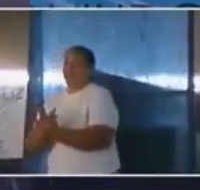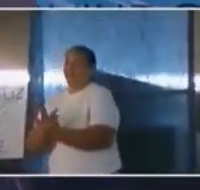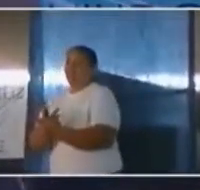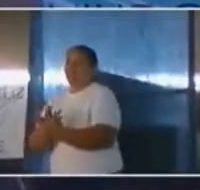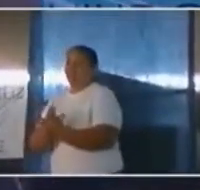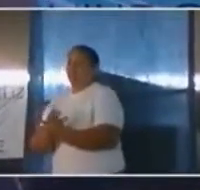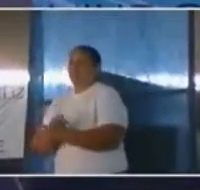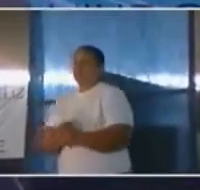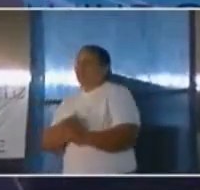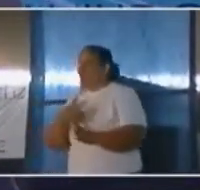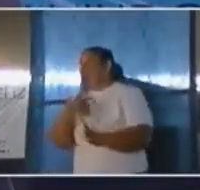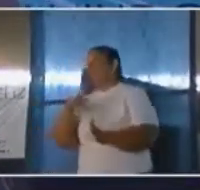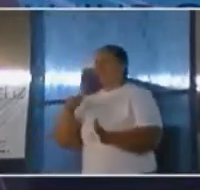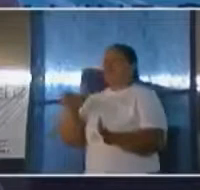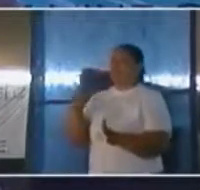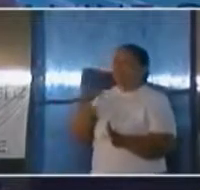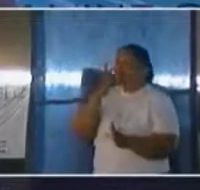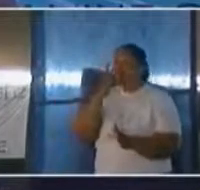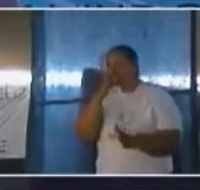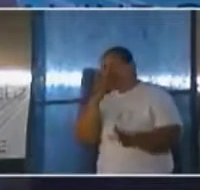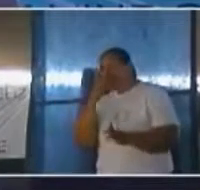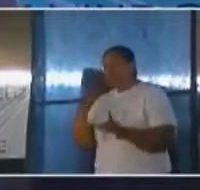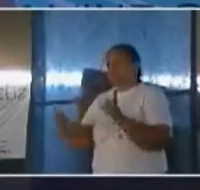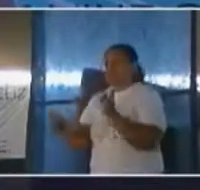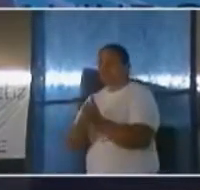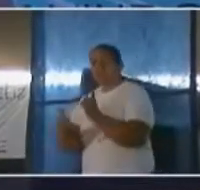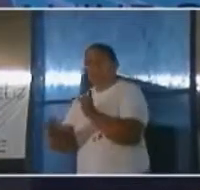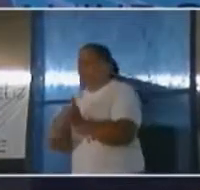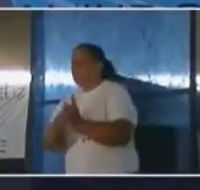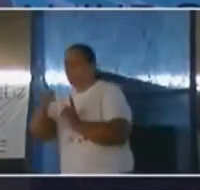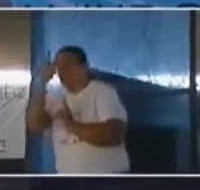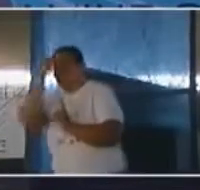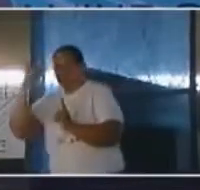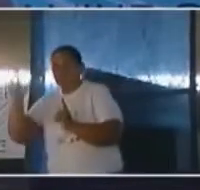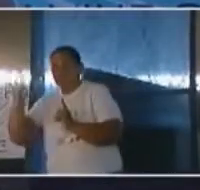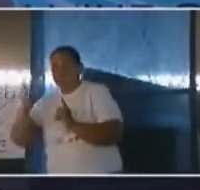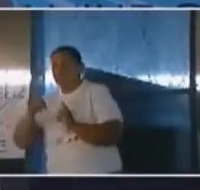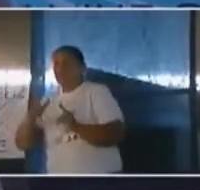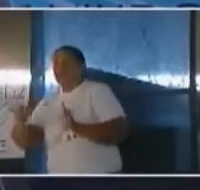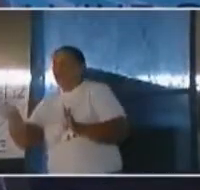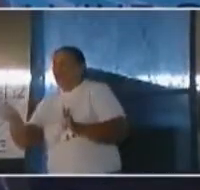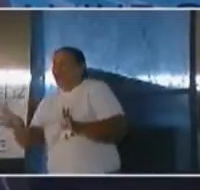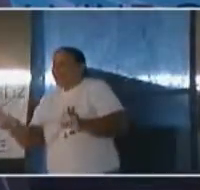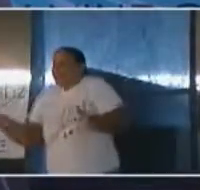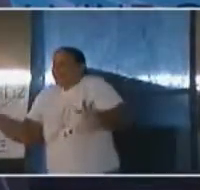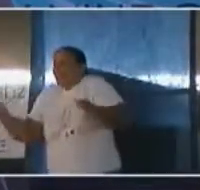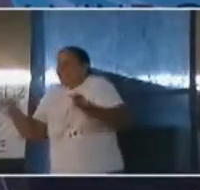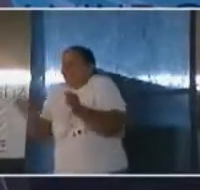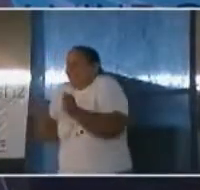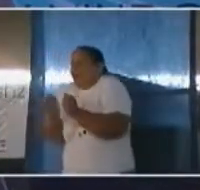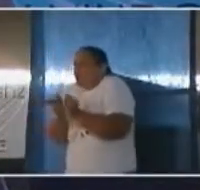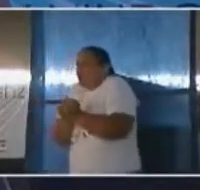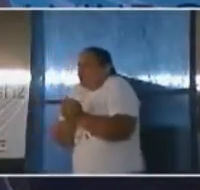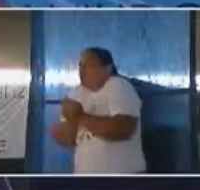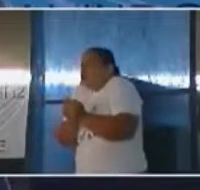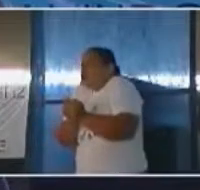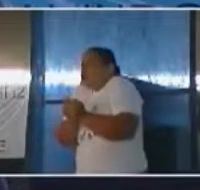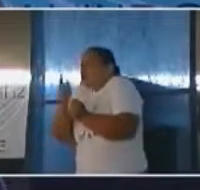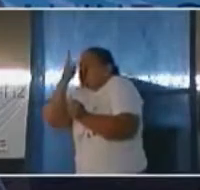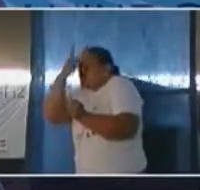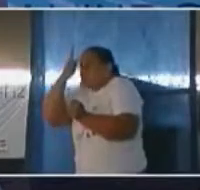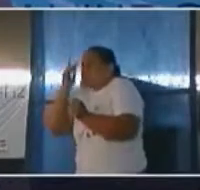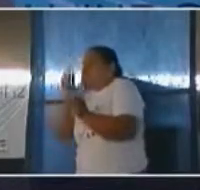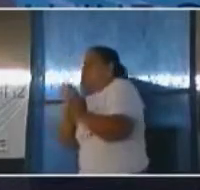pessoas judaicas, de fé judaica, para orar. Só que na rua, Paulo se encontrava com outras